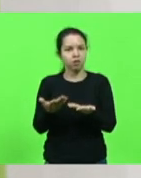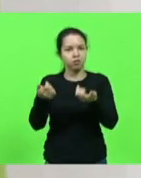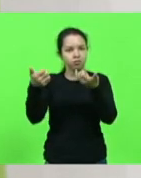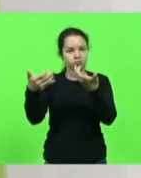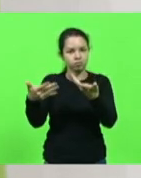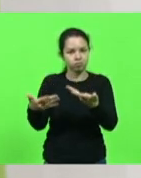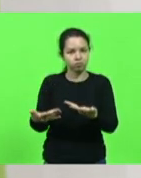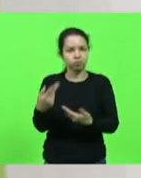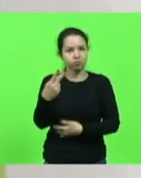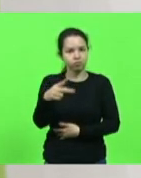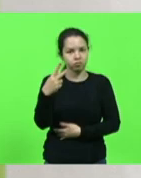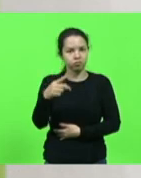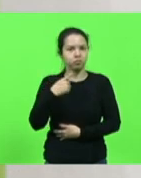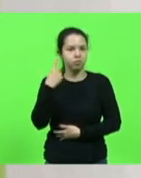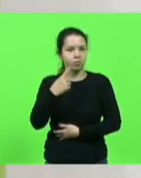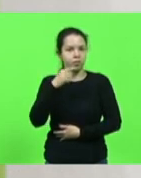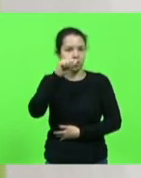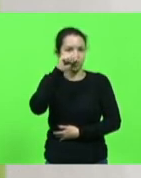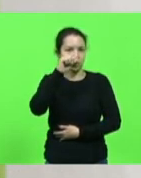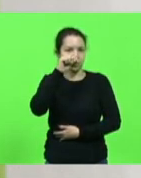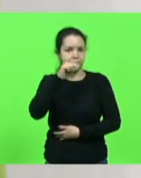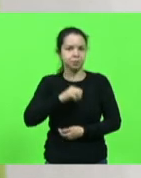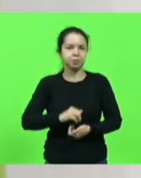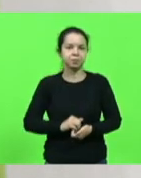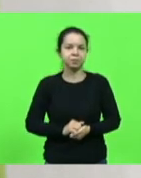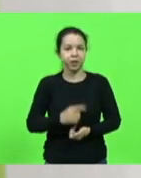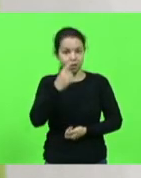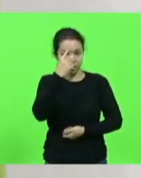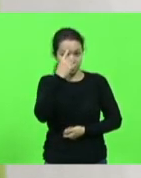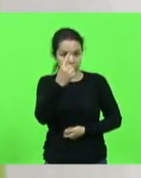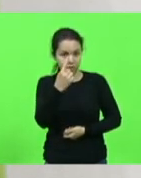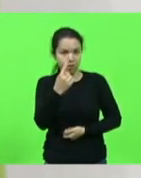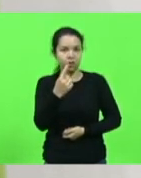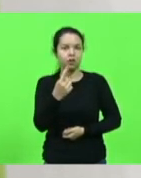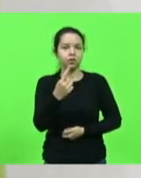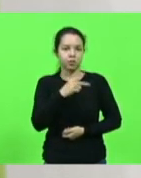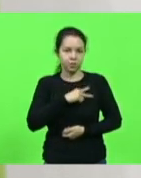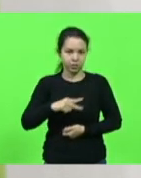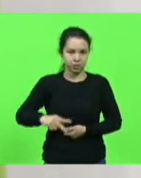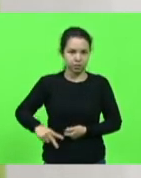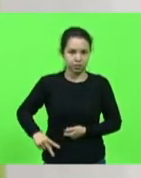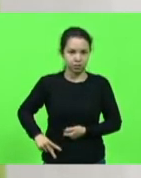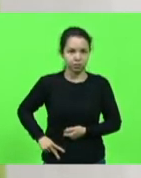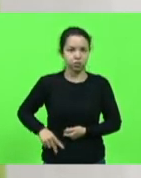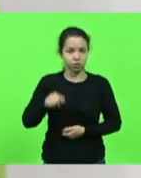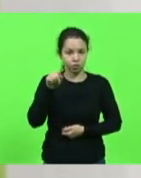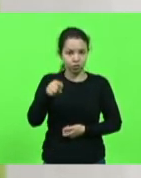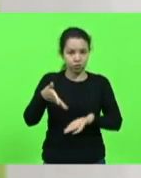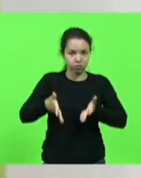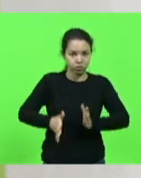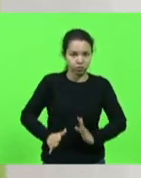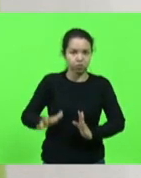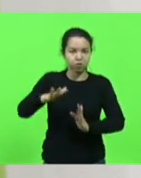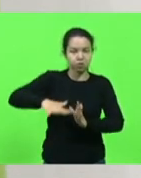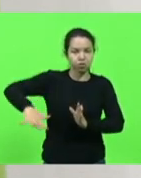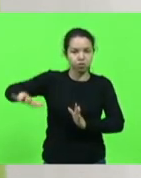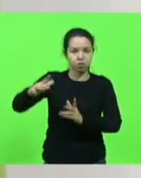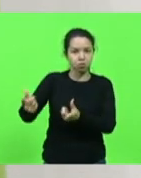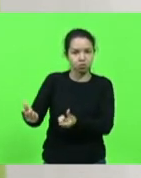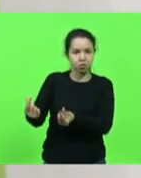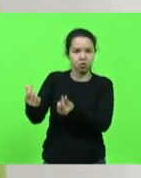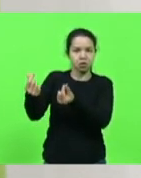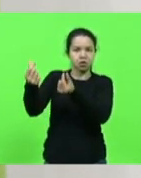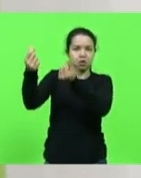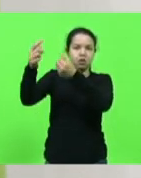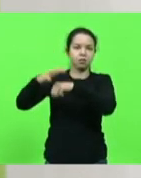João Amin, lembrando aqui, senhor presidente, que Vossa Excelência vem de uma das mais ricas regiões de Santa Catarina, do ponto de vista